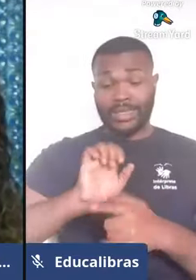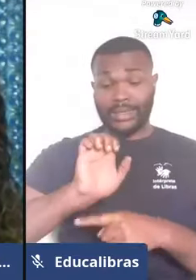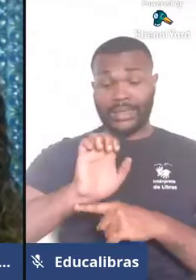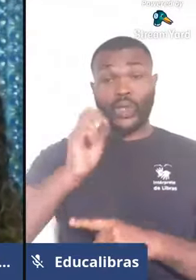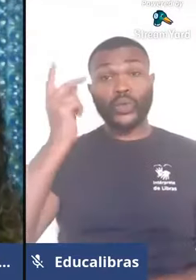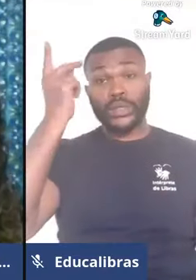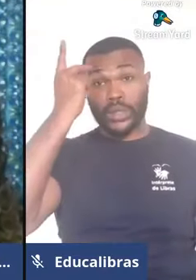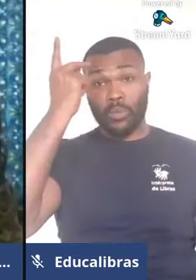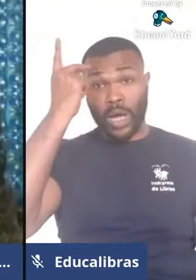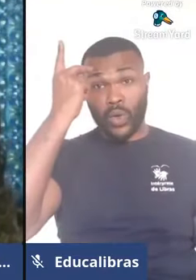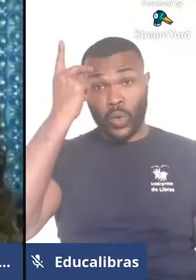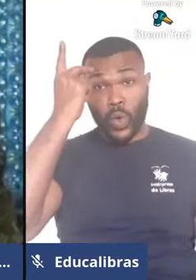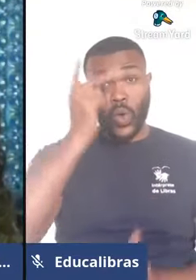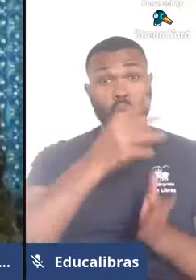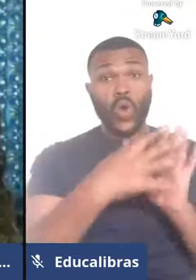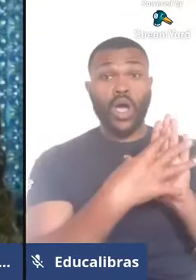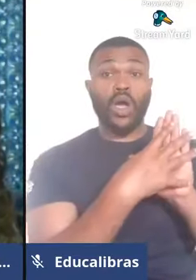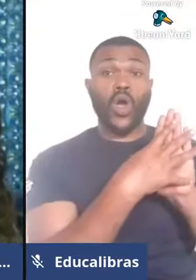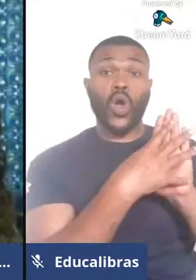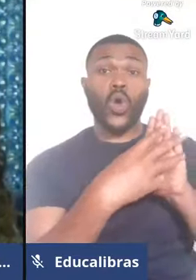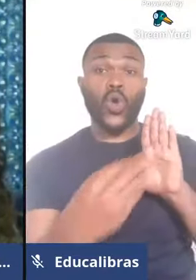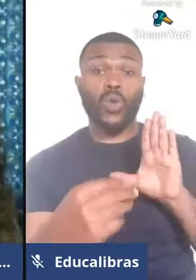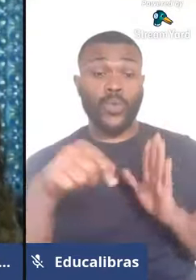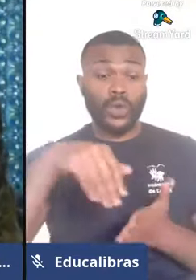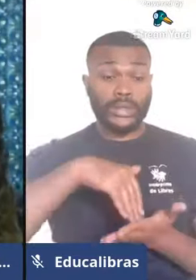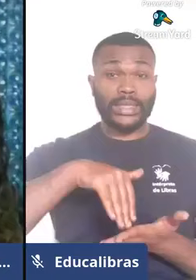que fruto desta secretaria, né?